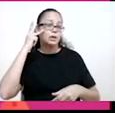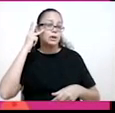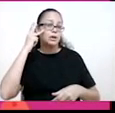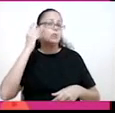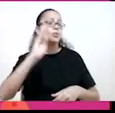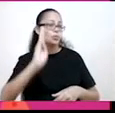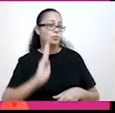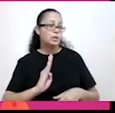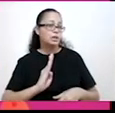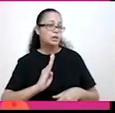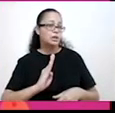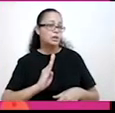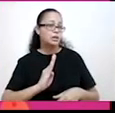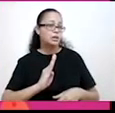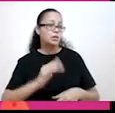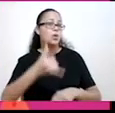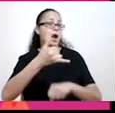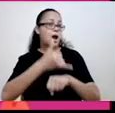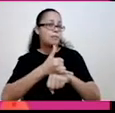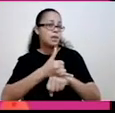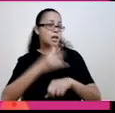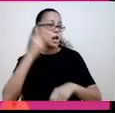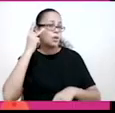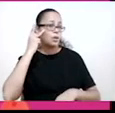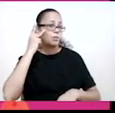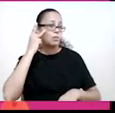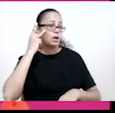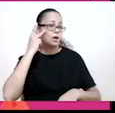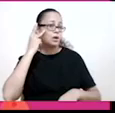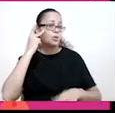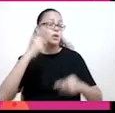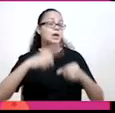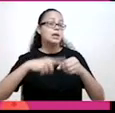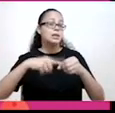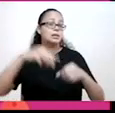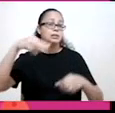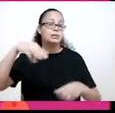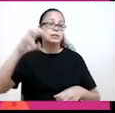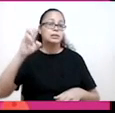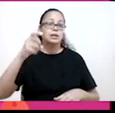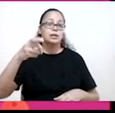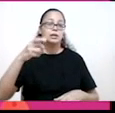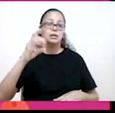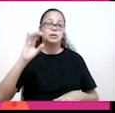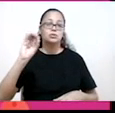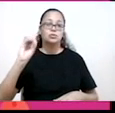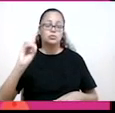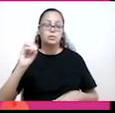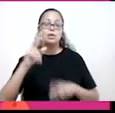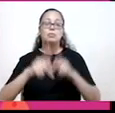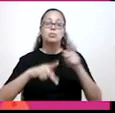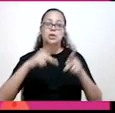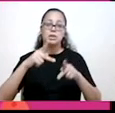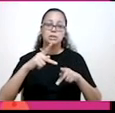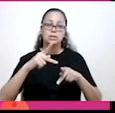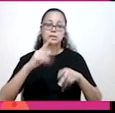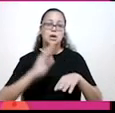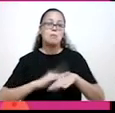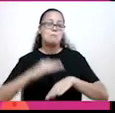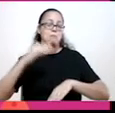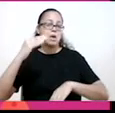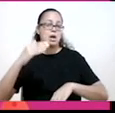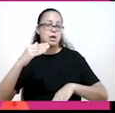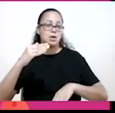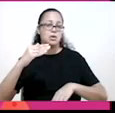Aqui no Brasil, né? Capital do estado de São Paulo, e a cidade do México, que são cidades que têm população maior do que a de muitos